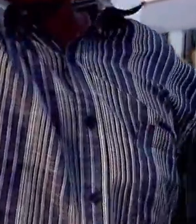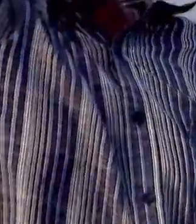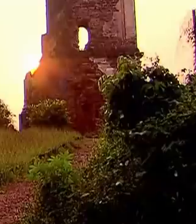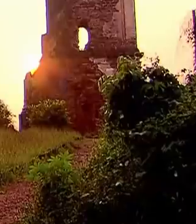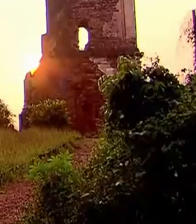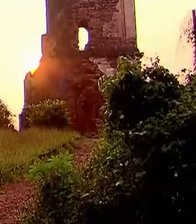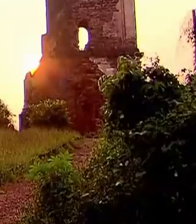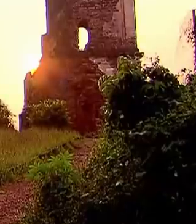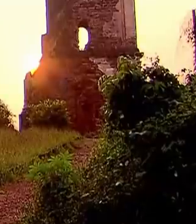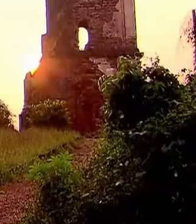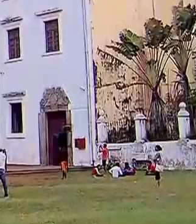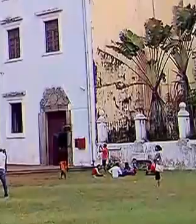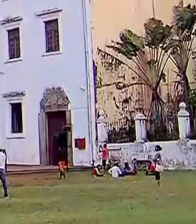Legenda Zanotto